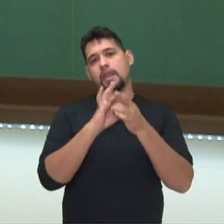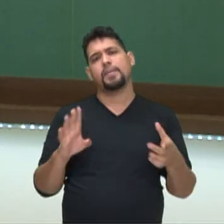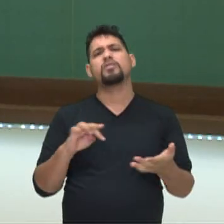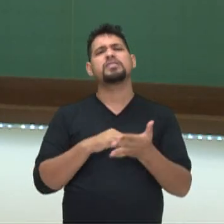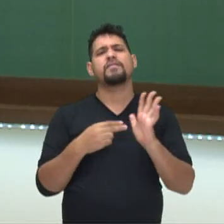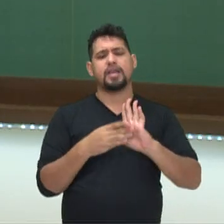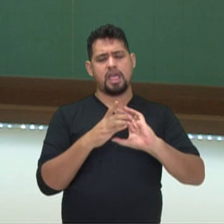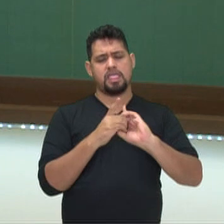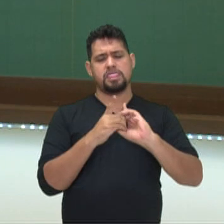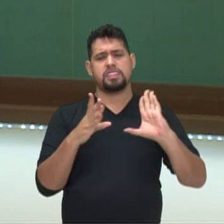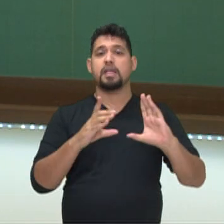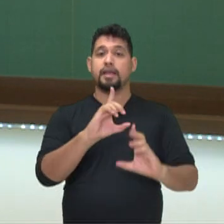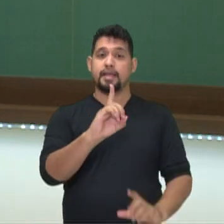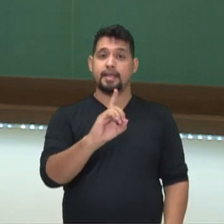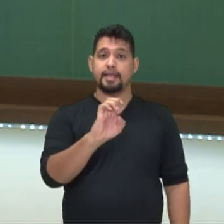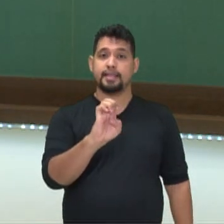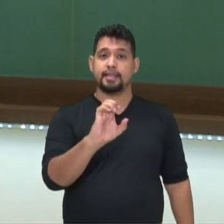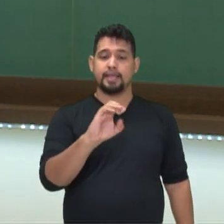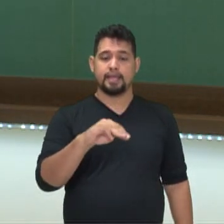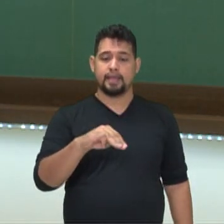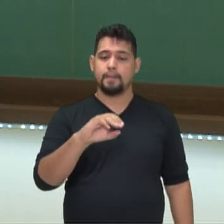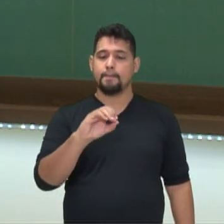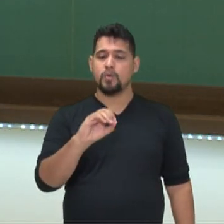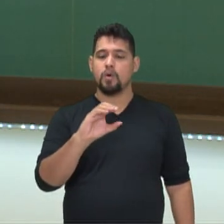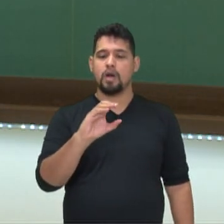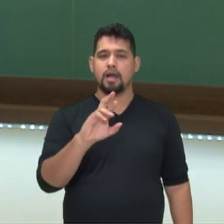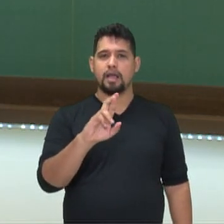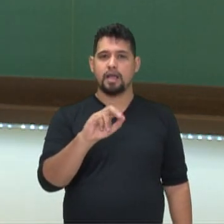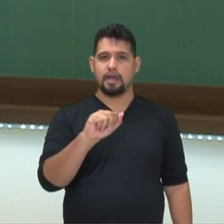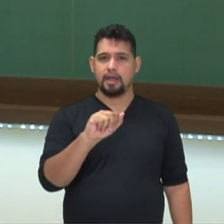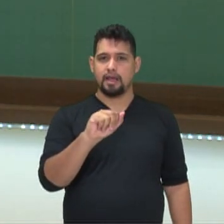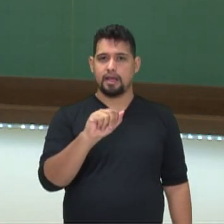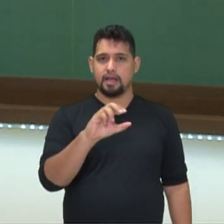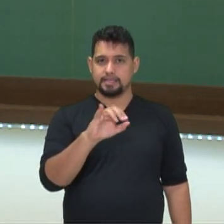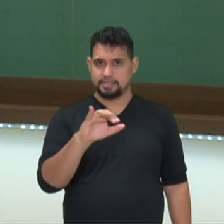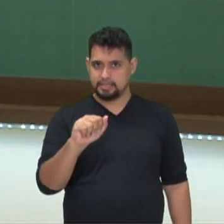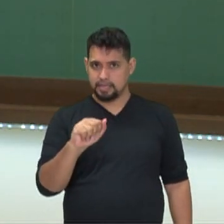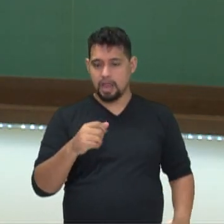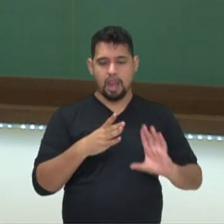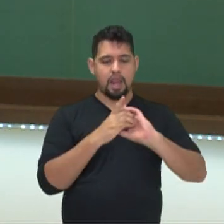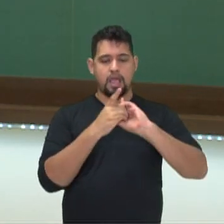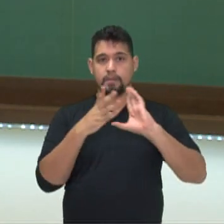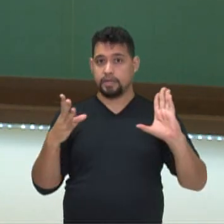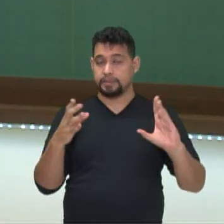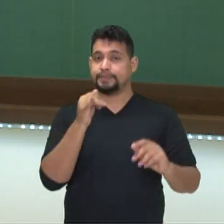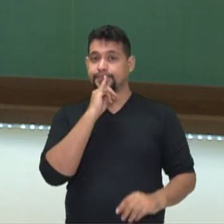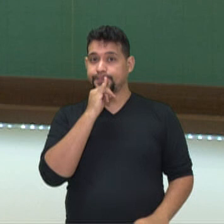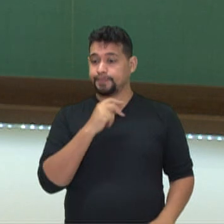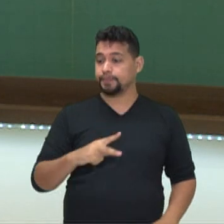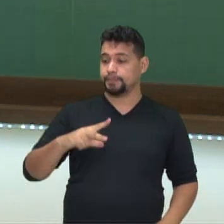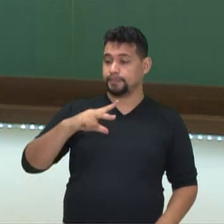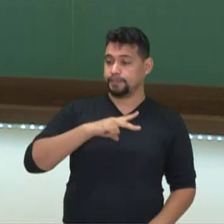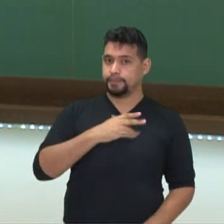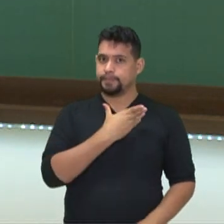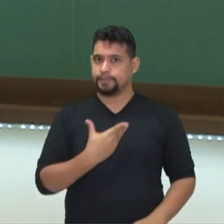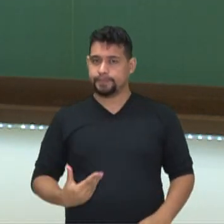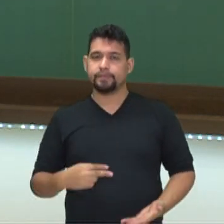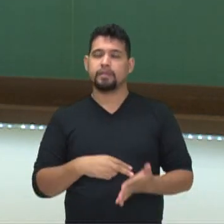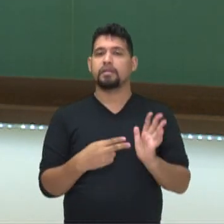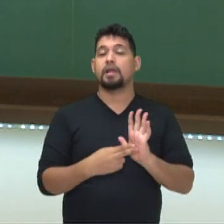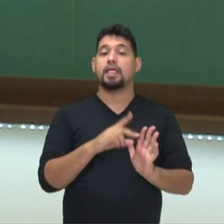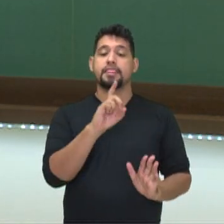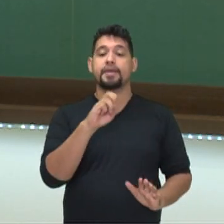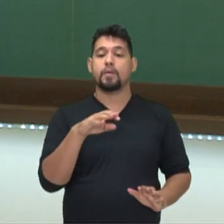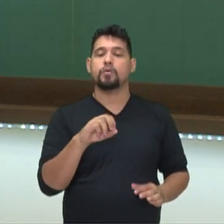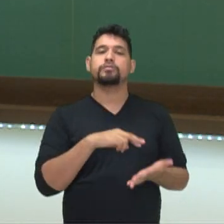esfera pública e esfera privada. A esfera pública e a esfera privada são duas esferas de um Estado democrático. Demo,